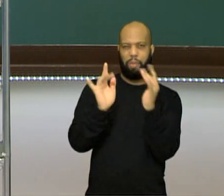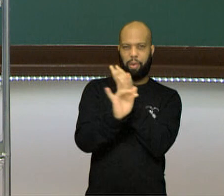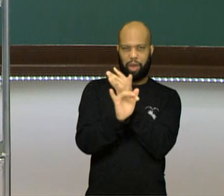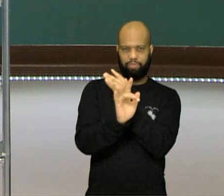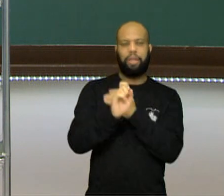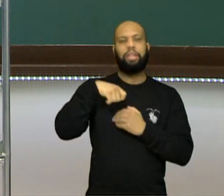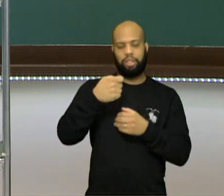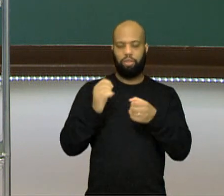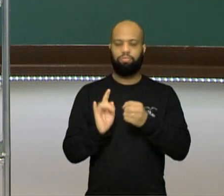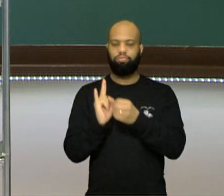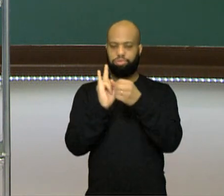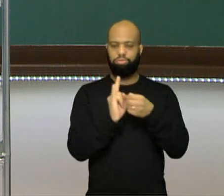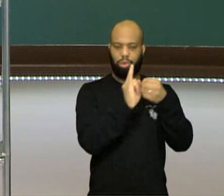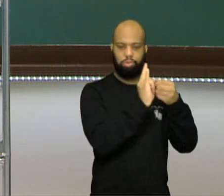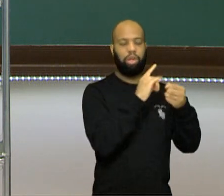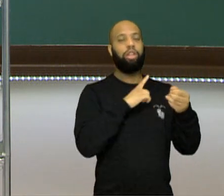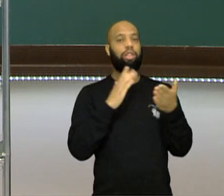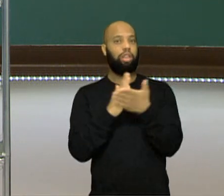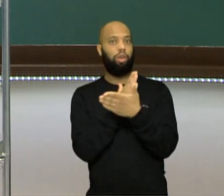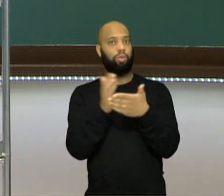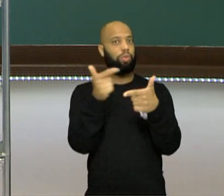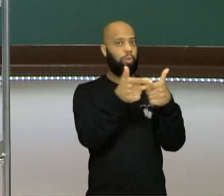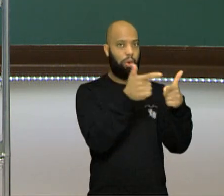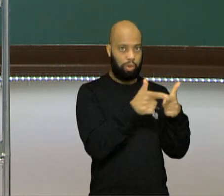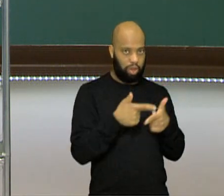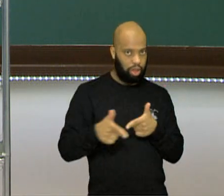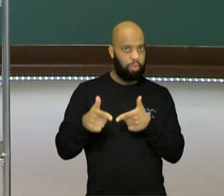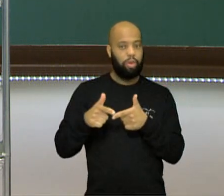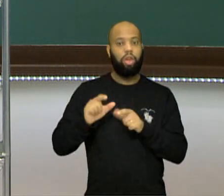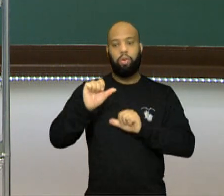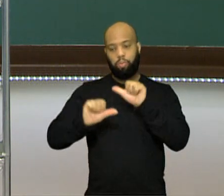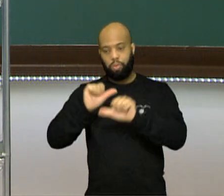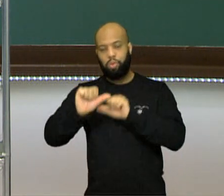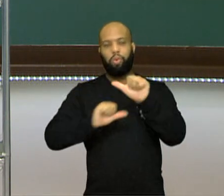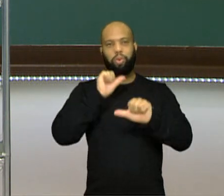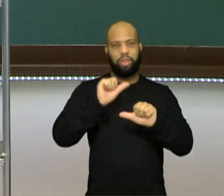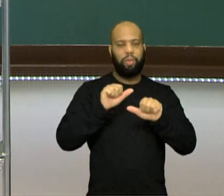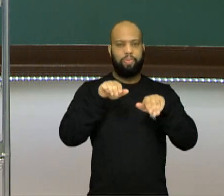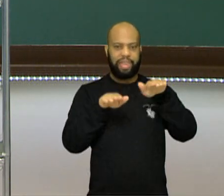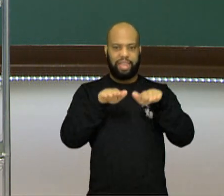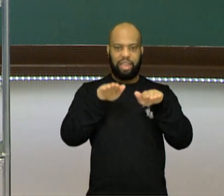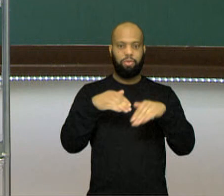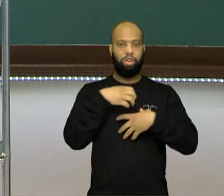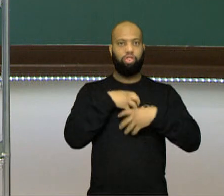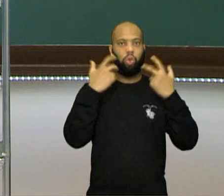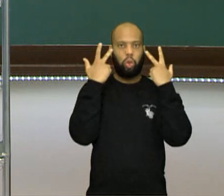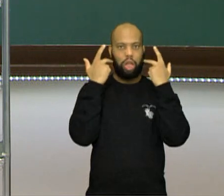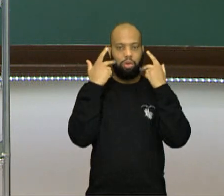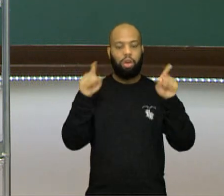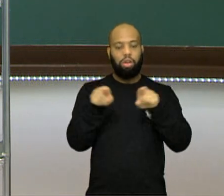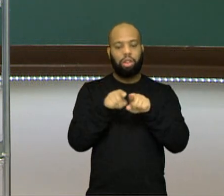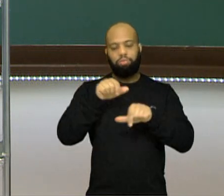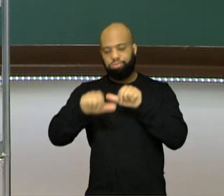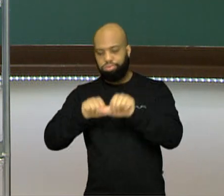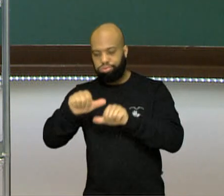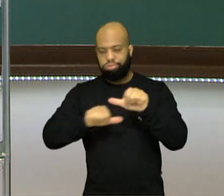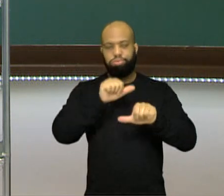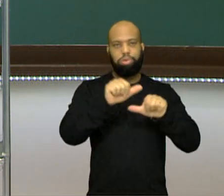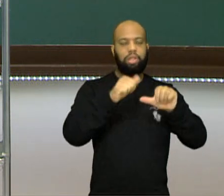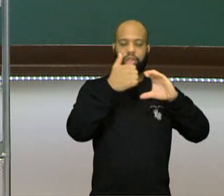questões do espaço urbano que alteram um equilíbrio natural, que